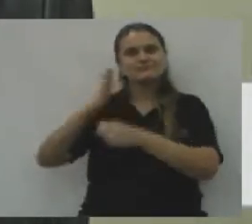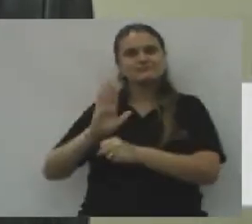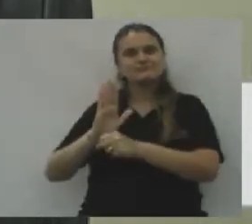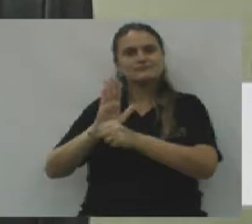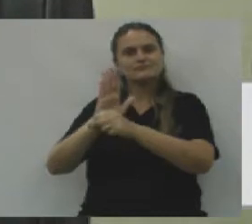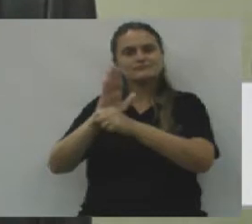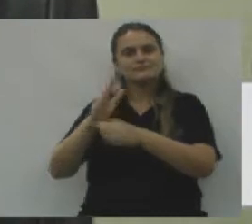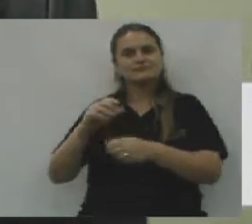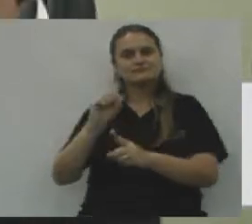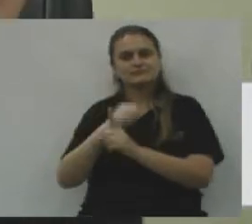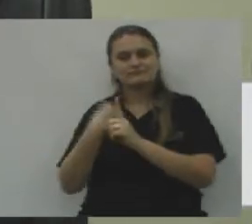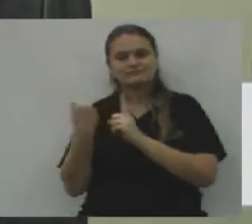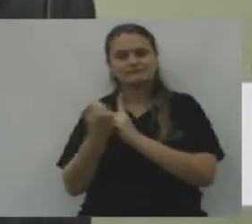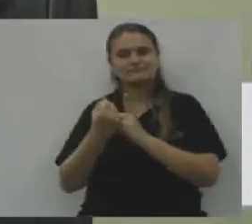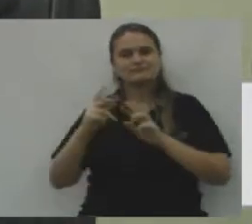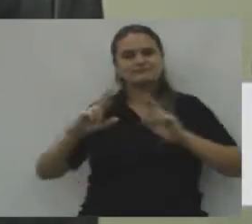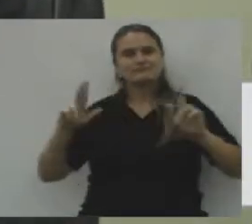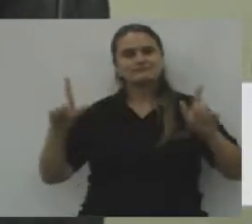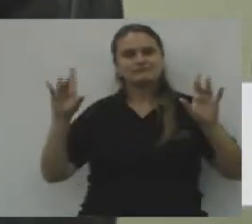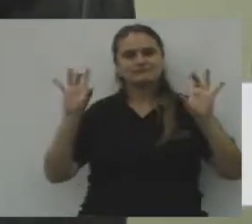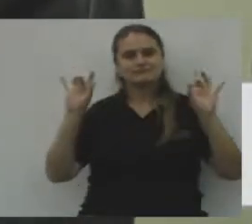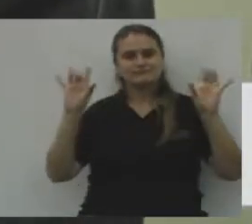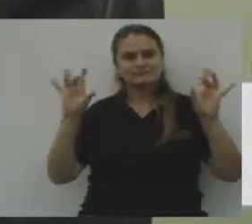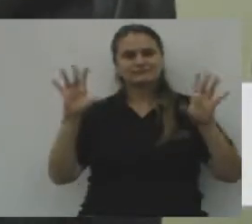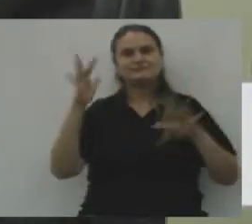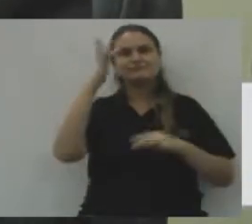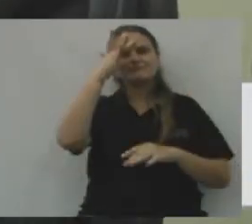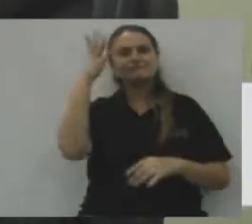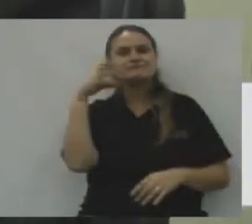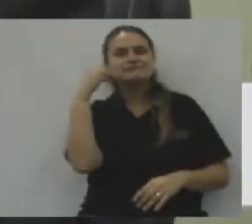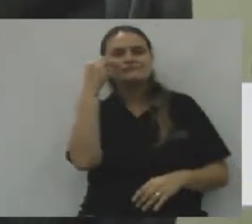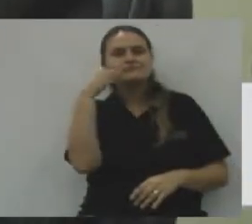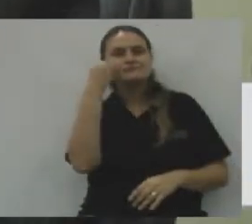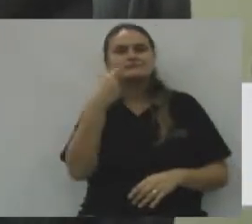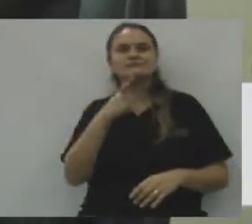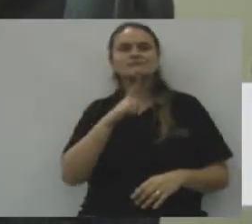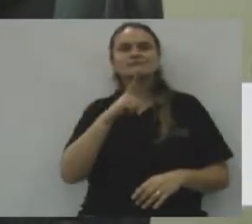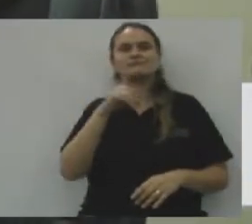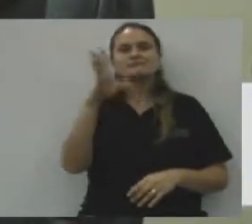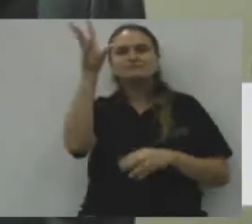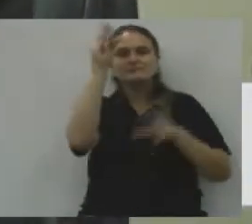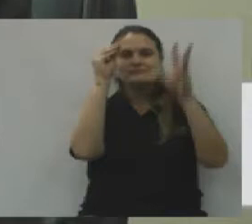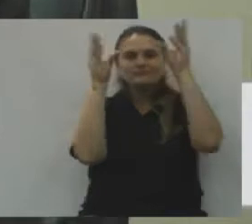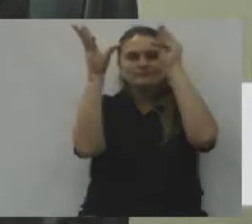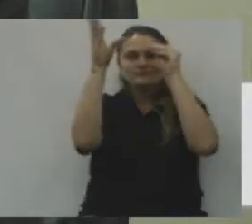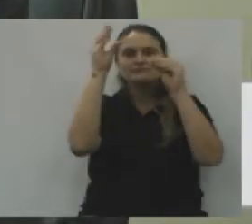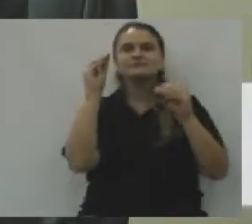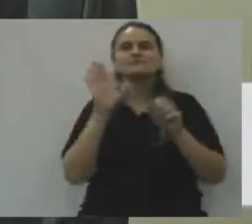coisas que farão a diferença lá no futuro. Pessoas experientes que trazem o conhecimento e que nos